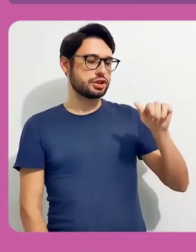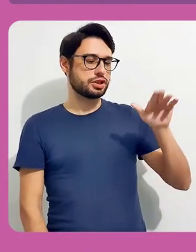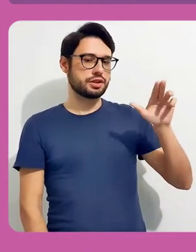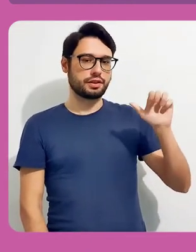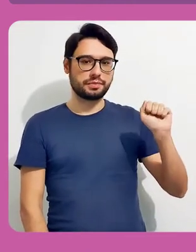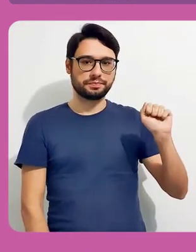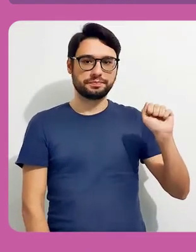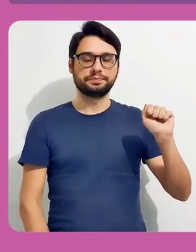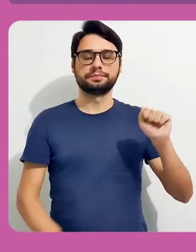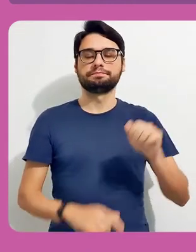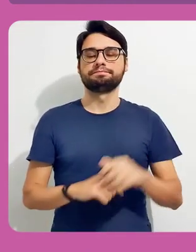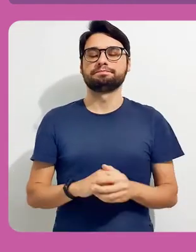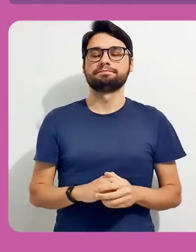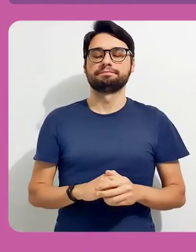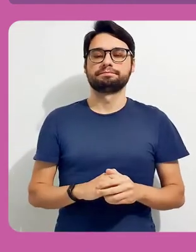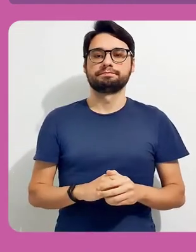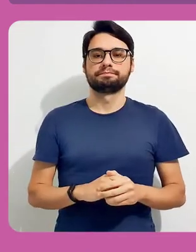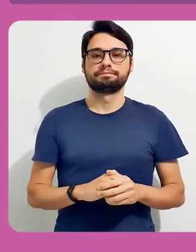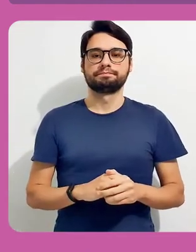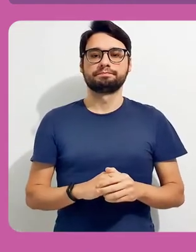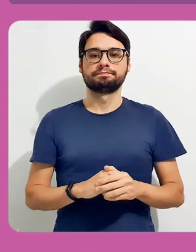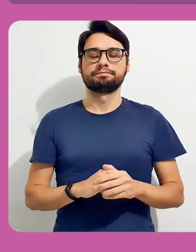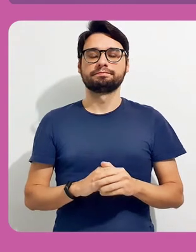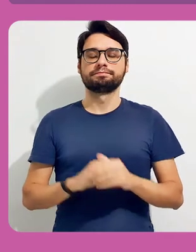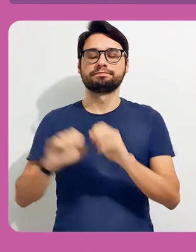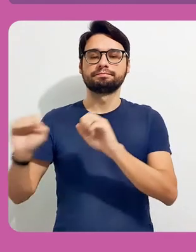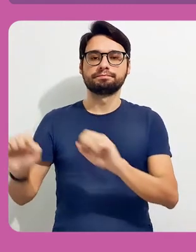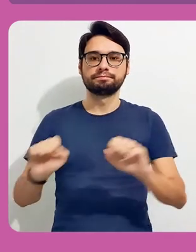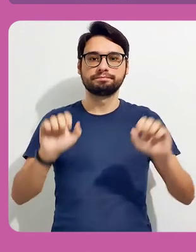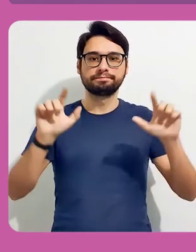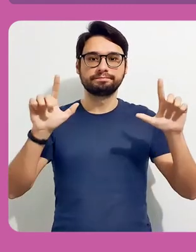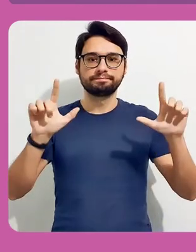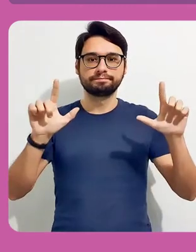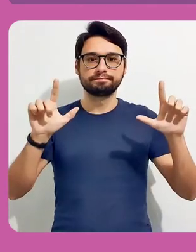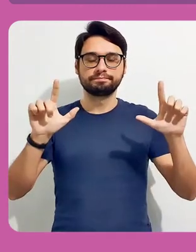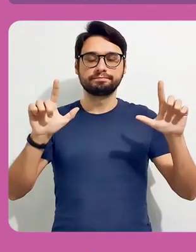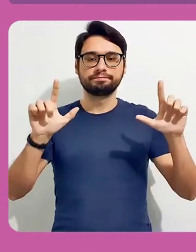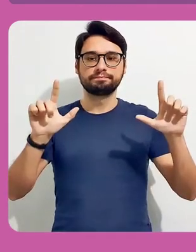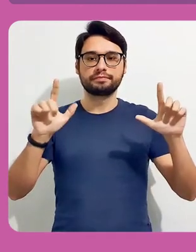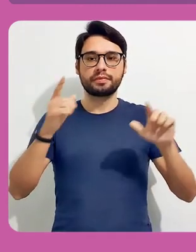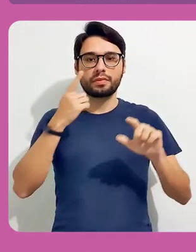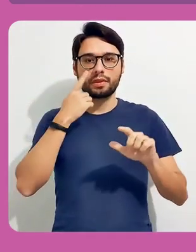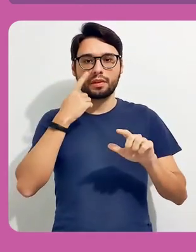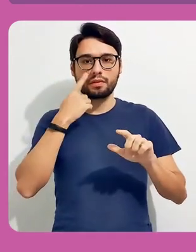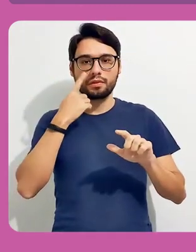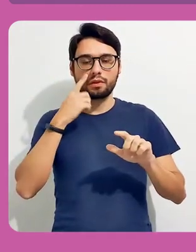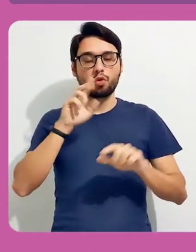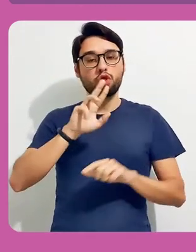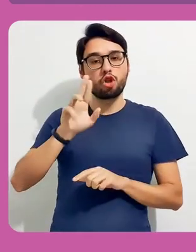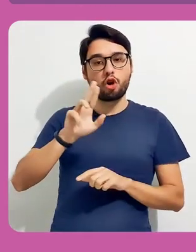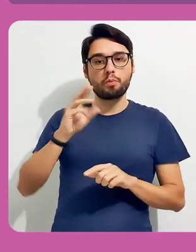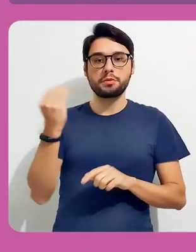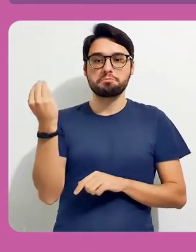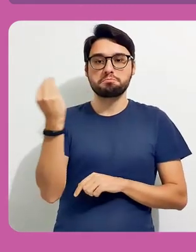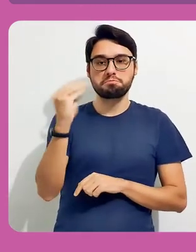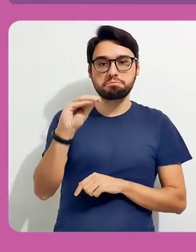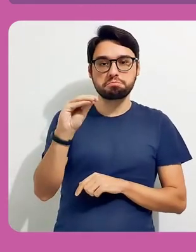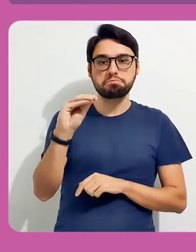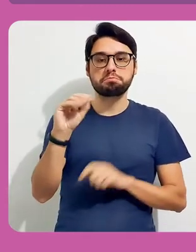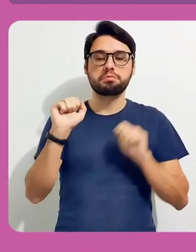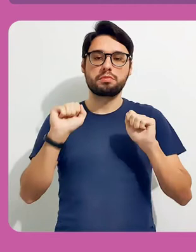Assim que a gente adiciona, a gente tem a opção de dar um nome para ele, tá? Então eu vou colocar